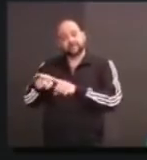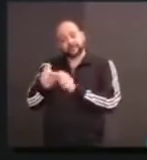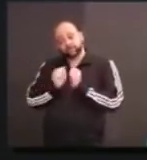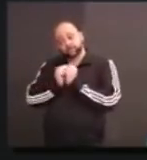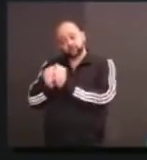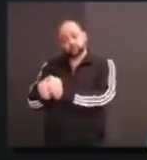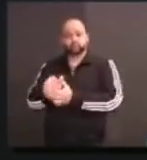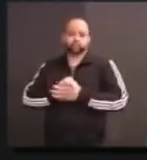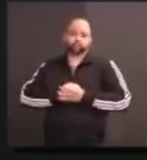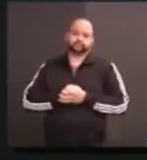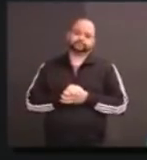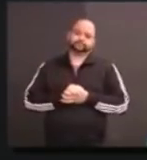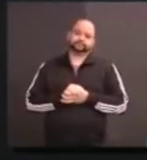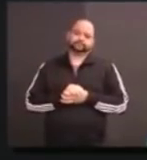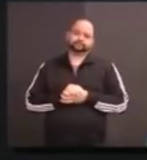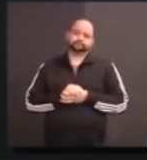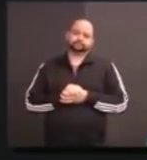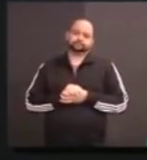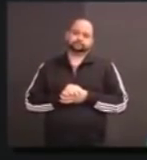evangelização,